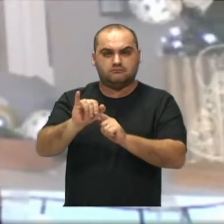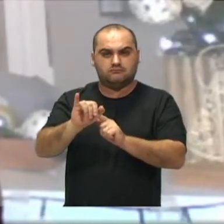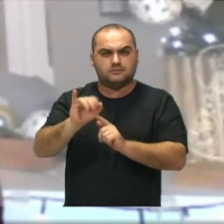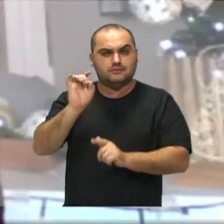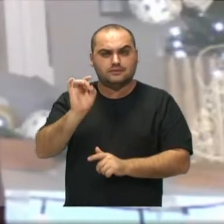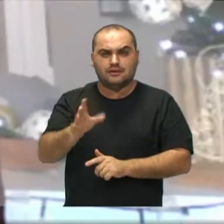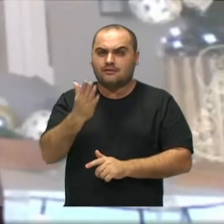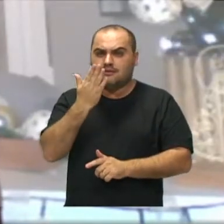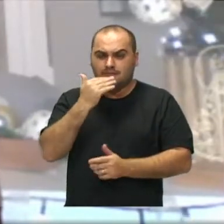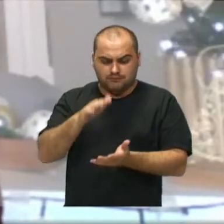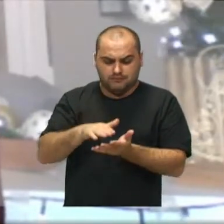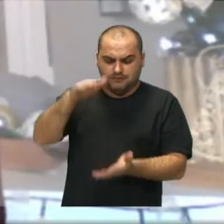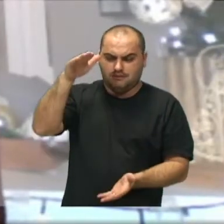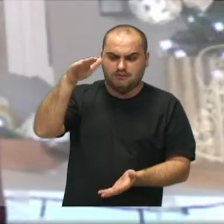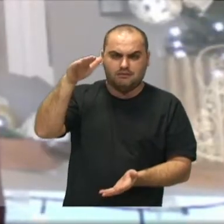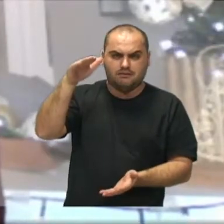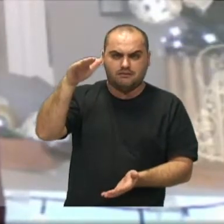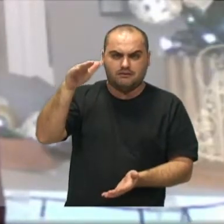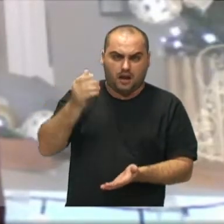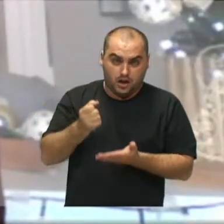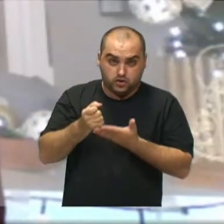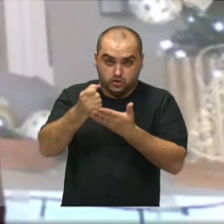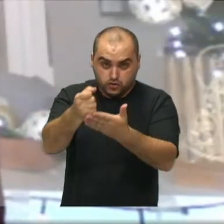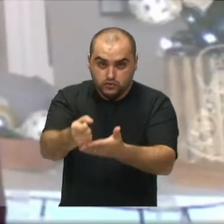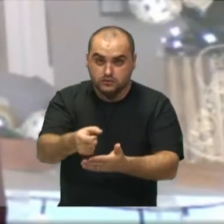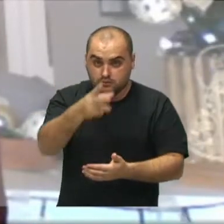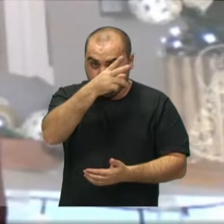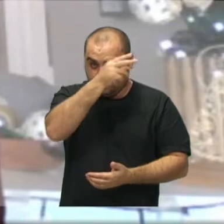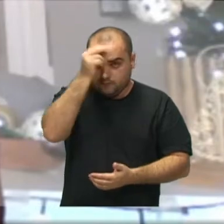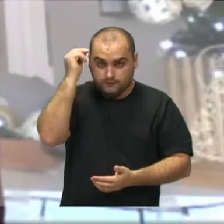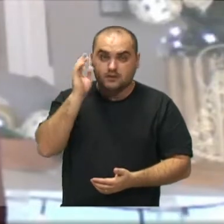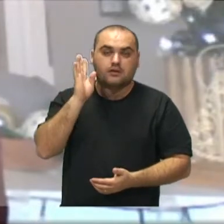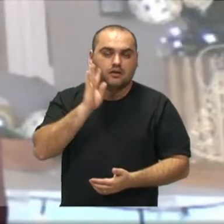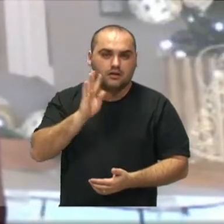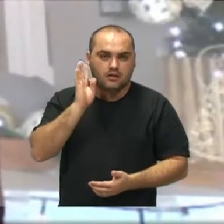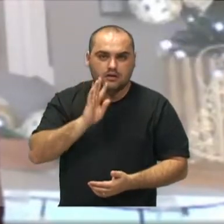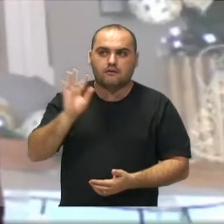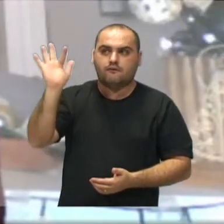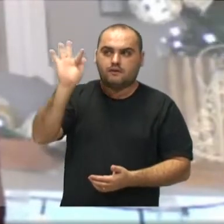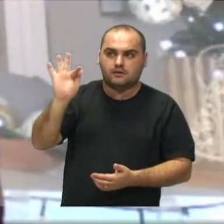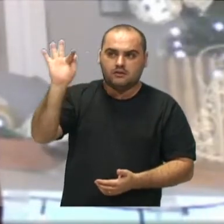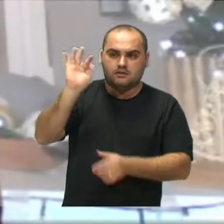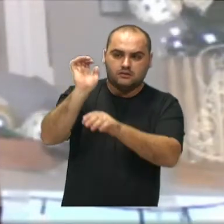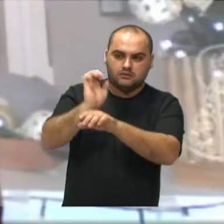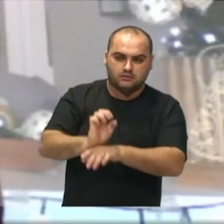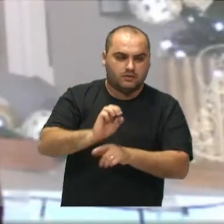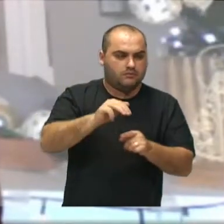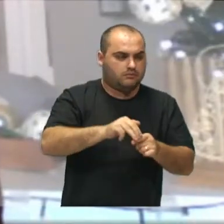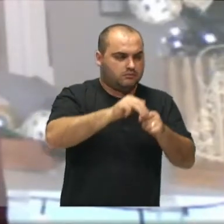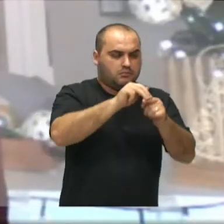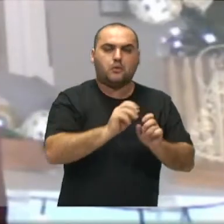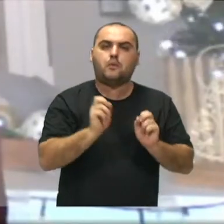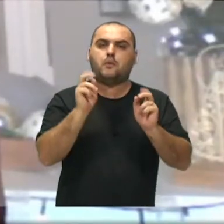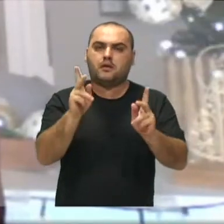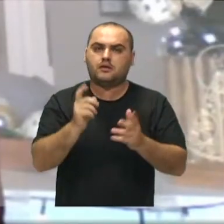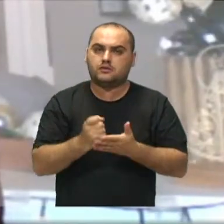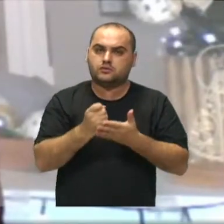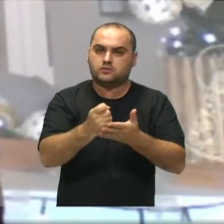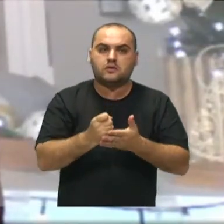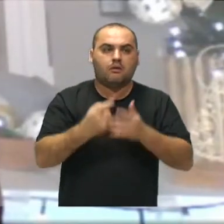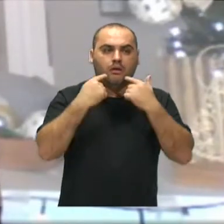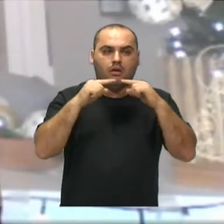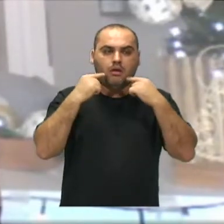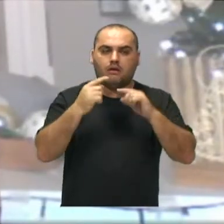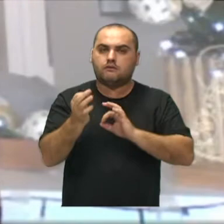sacolão. Isso é uma ajuda boa que o governo está dando, é legal, isso vem do governo federal, do estadual, do municipal, ninguém está reclamando,